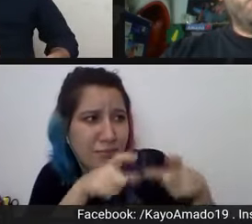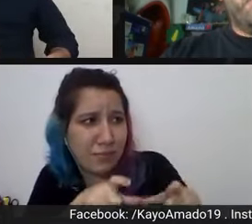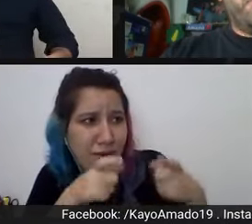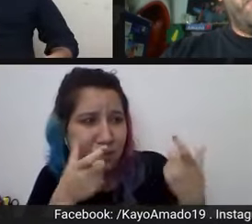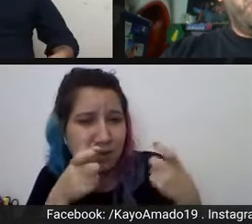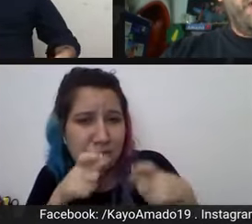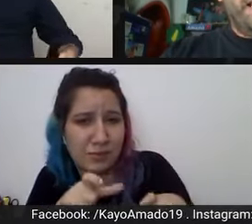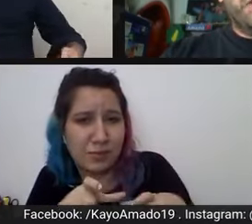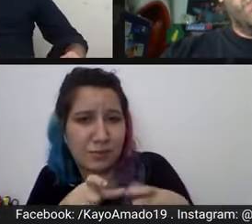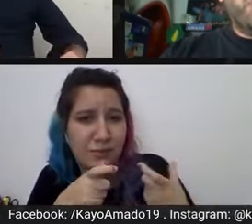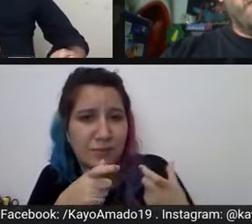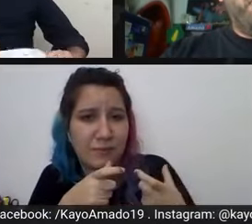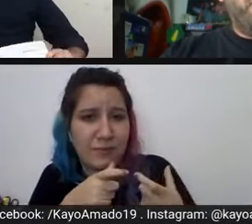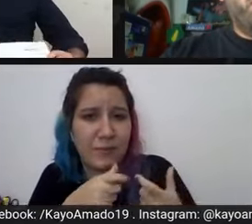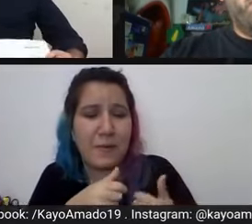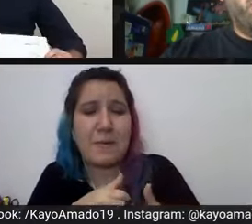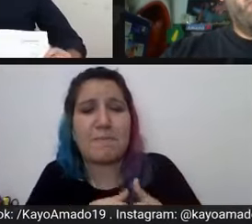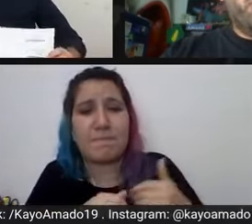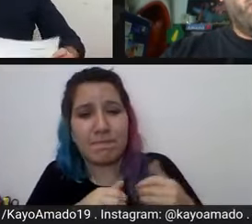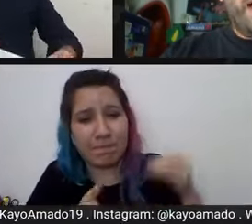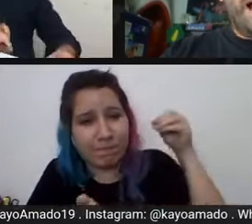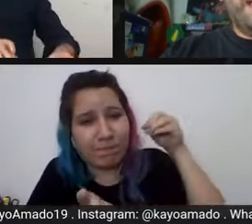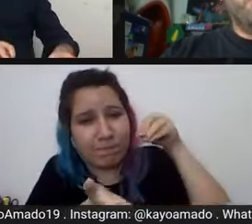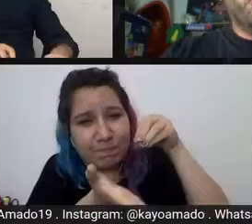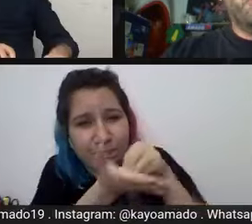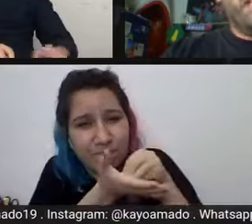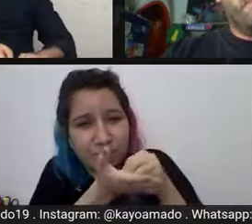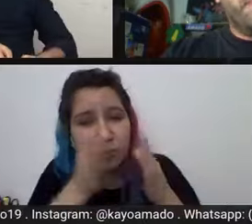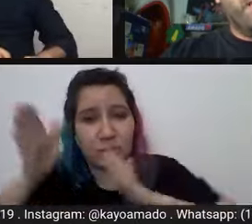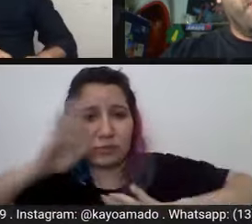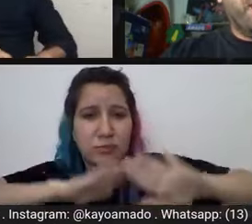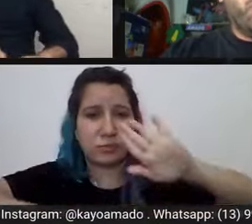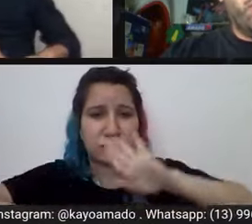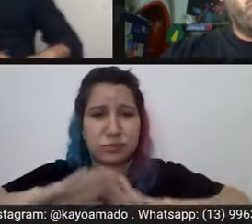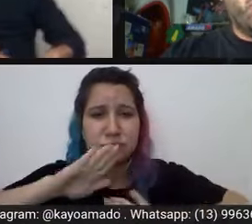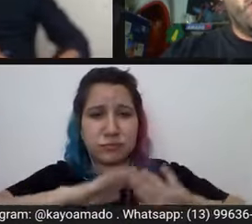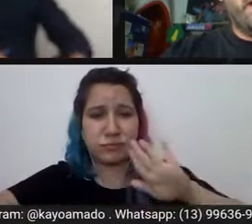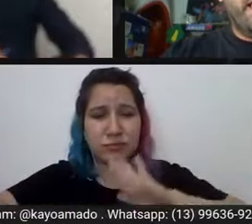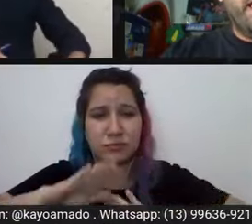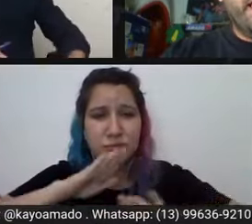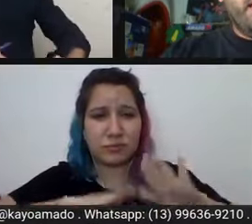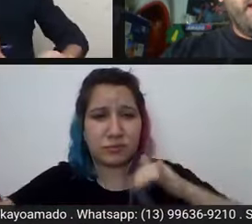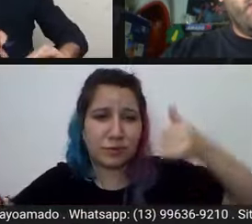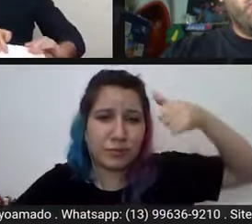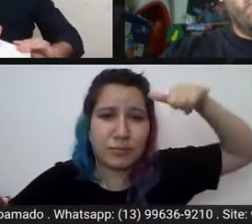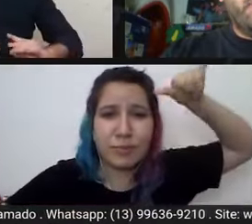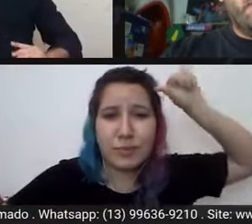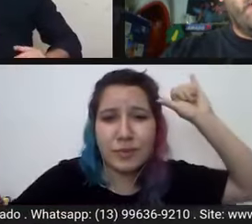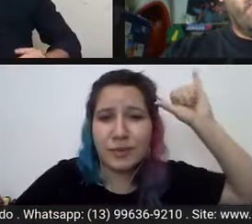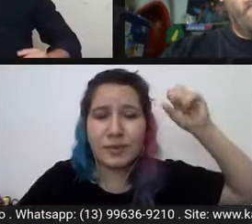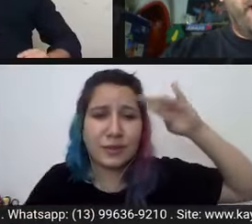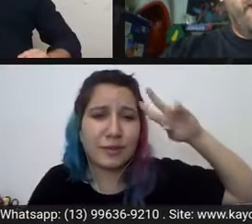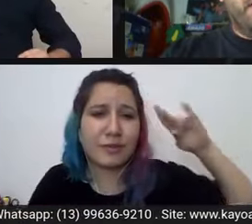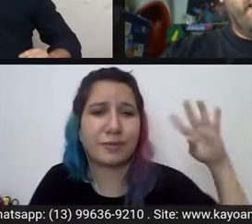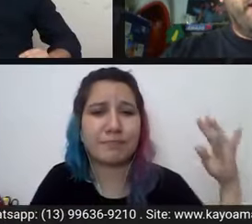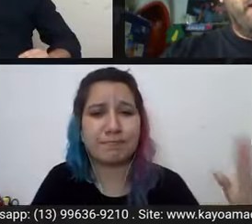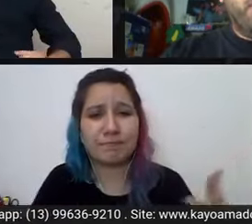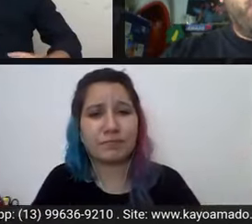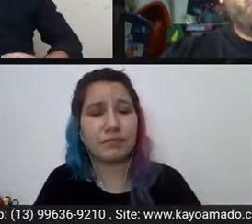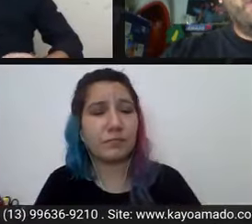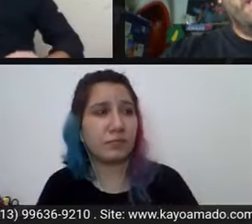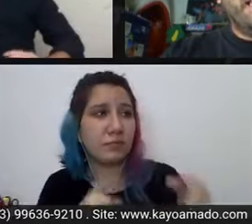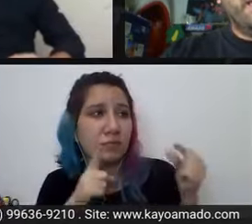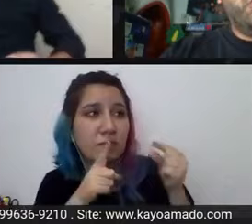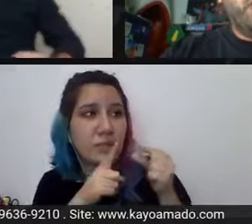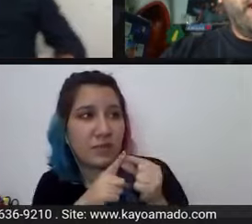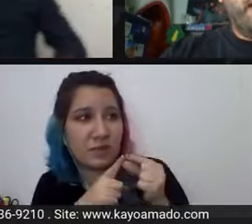falta muito mais do que profissionalismo aí. Falta um pouco de cuidado, um pouco de querer preservar a sua história, né?